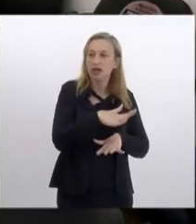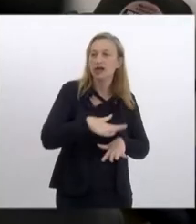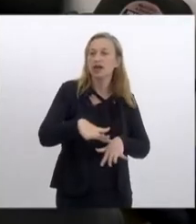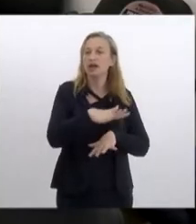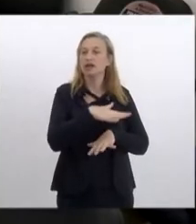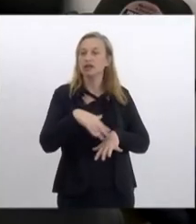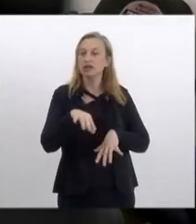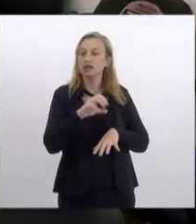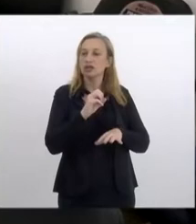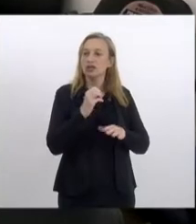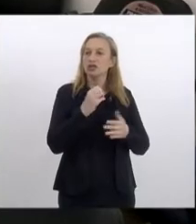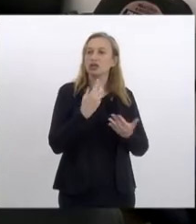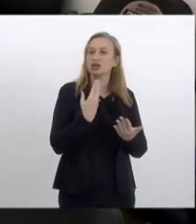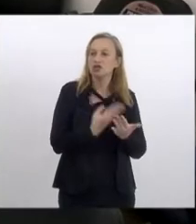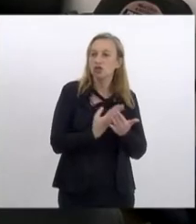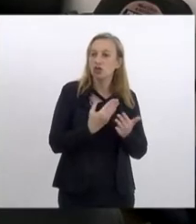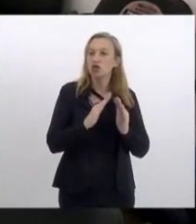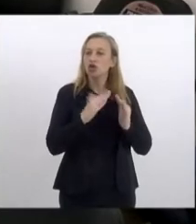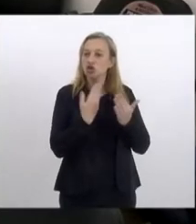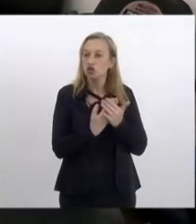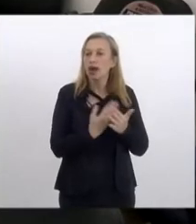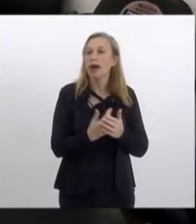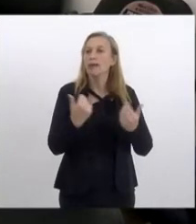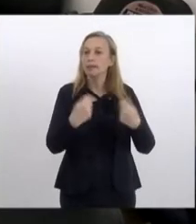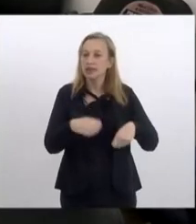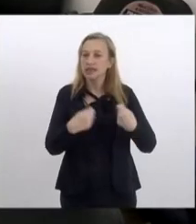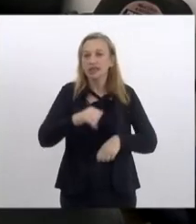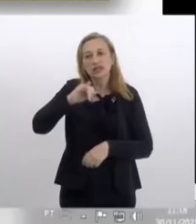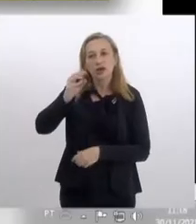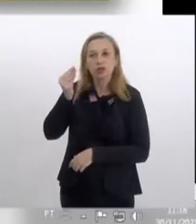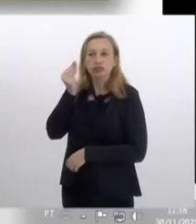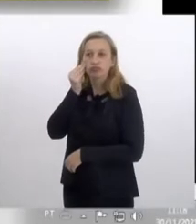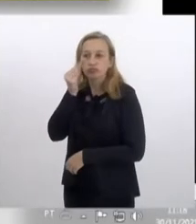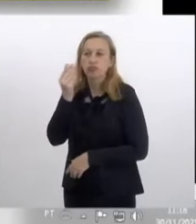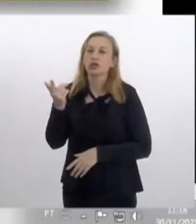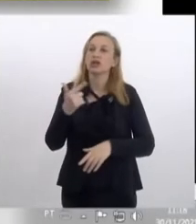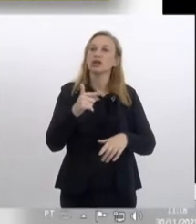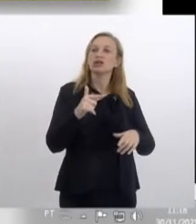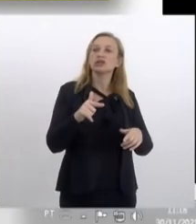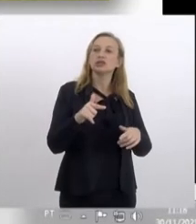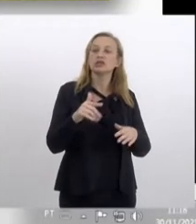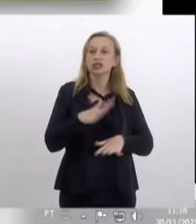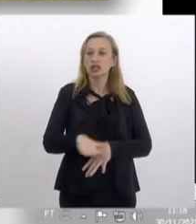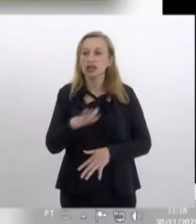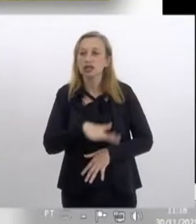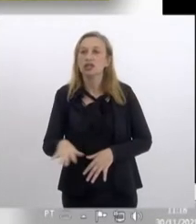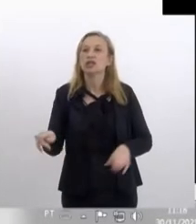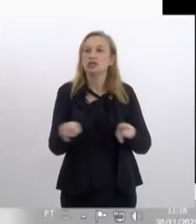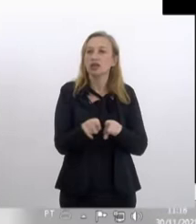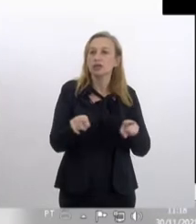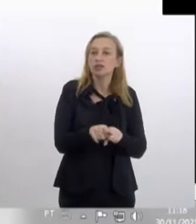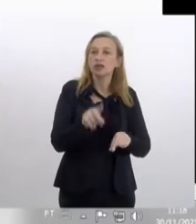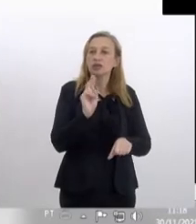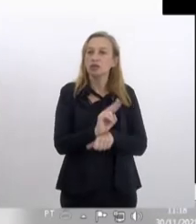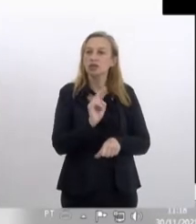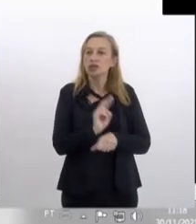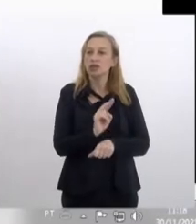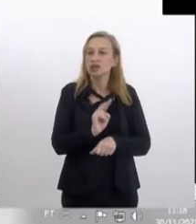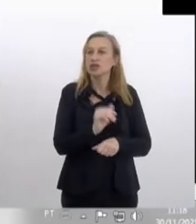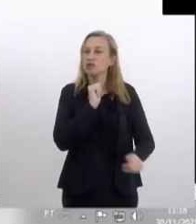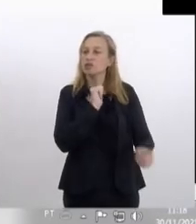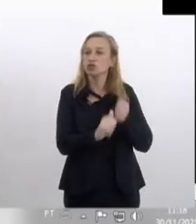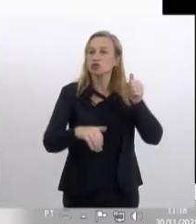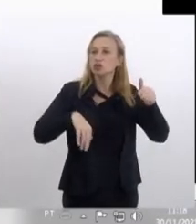dar oportunidade para essas crianças. Tem programas, a gente também tem prevenção em eventos